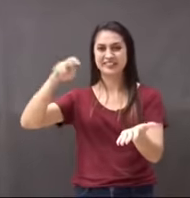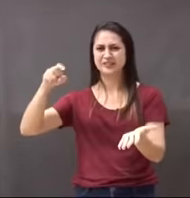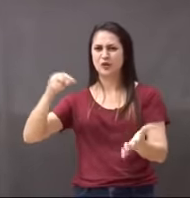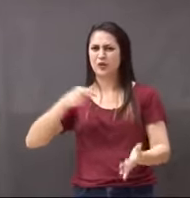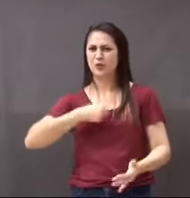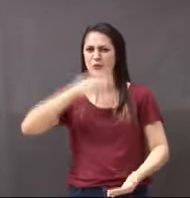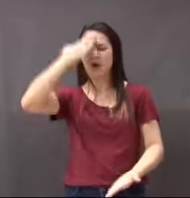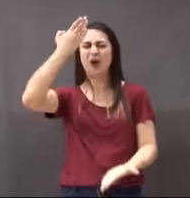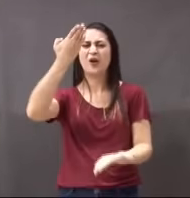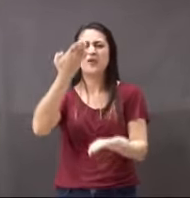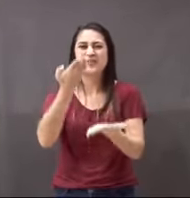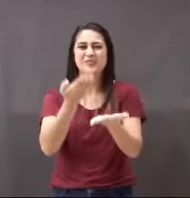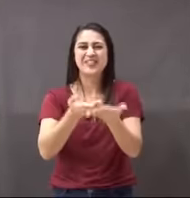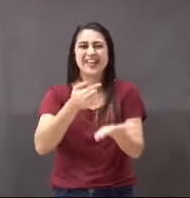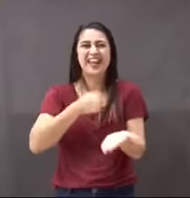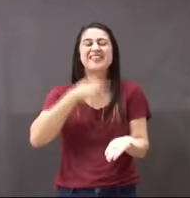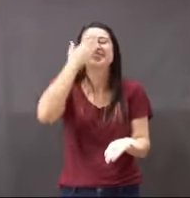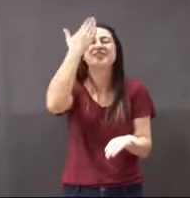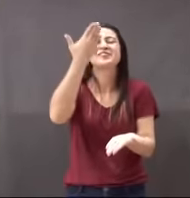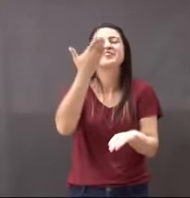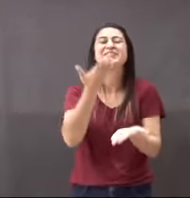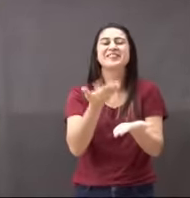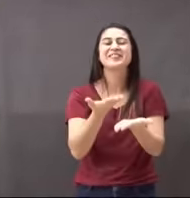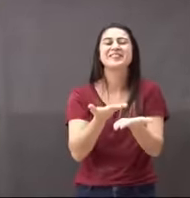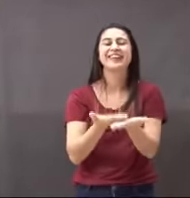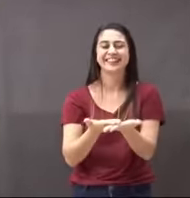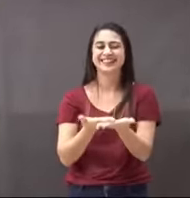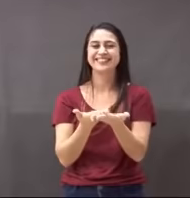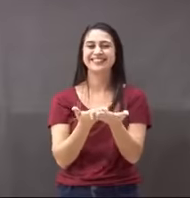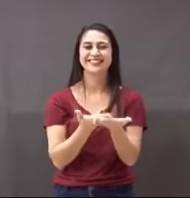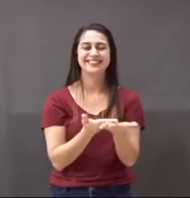Eu creio, eu creio.